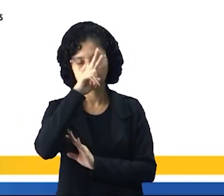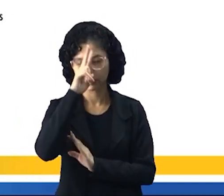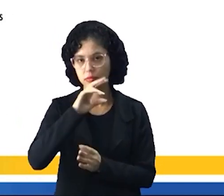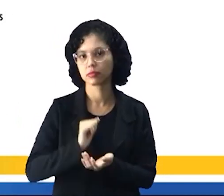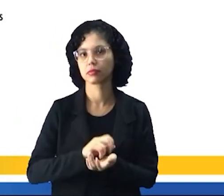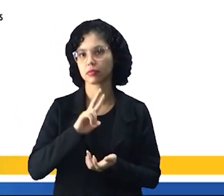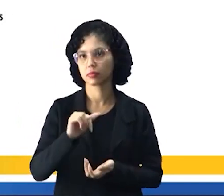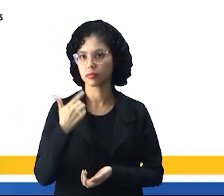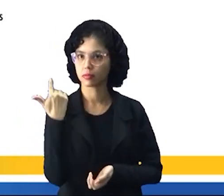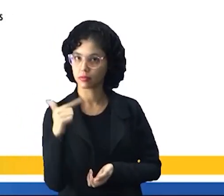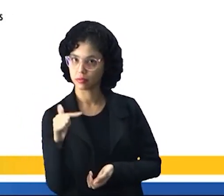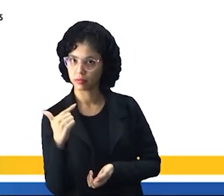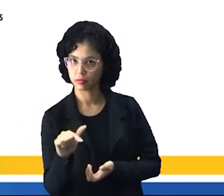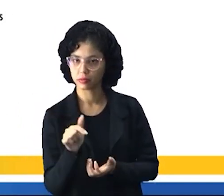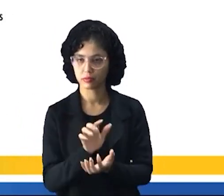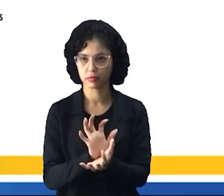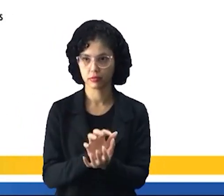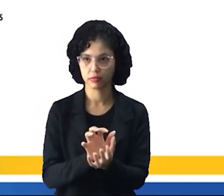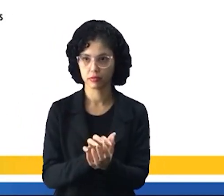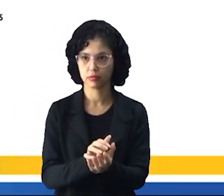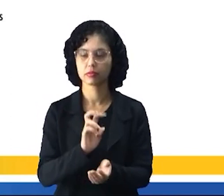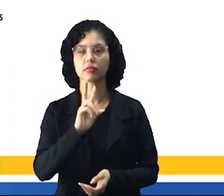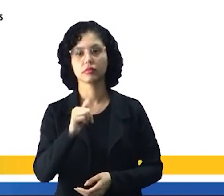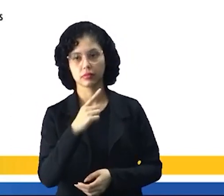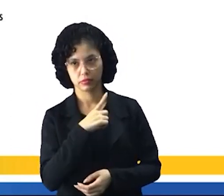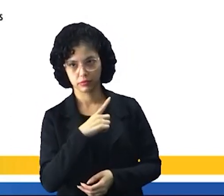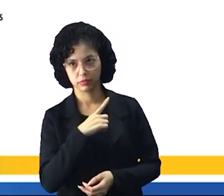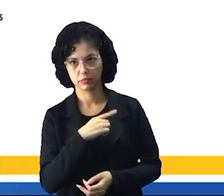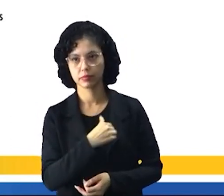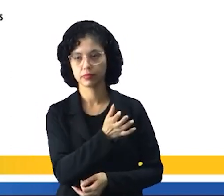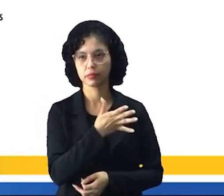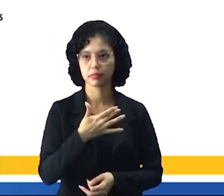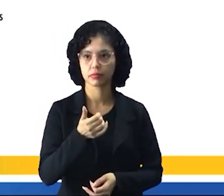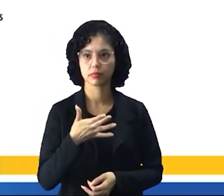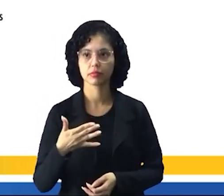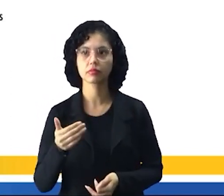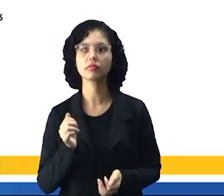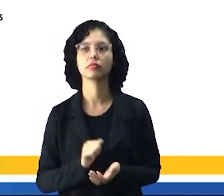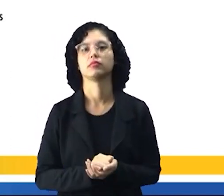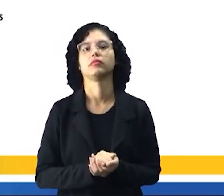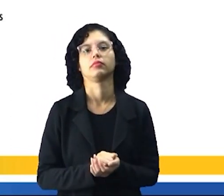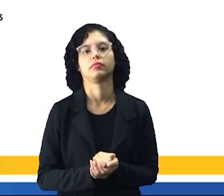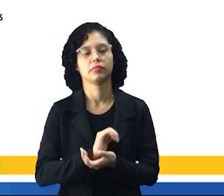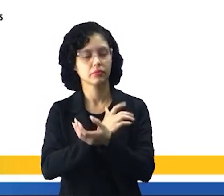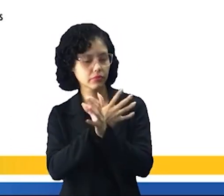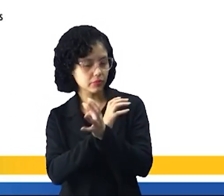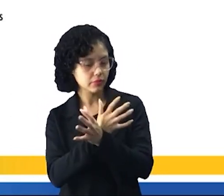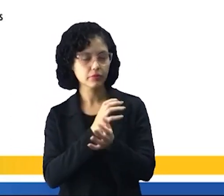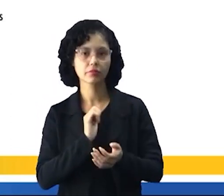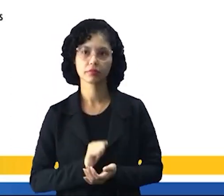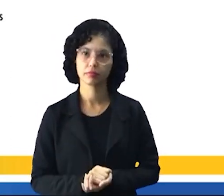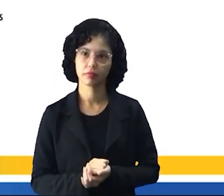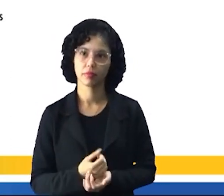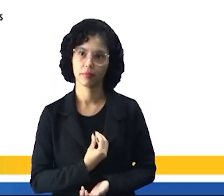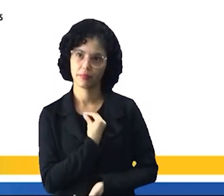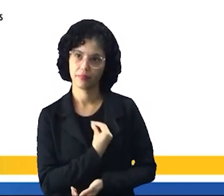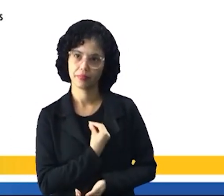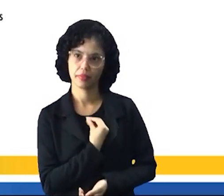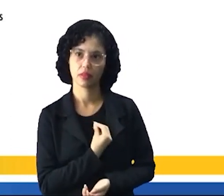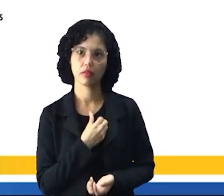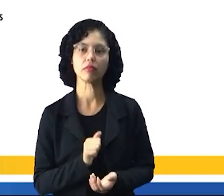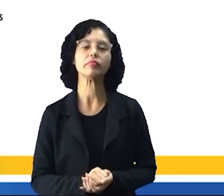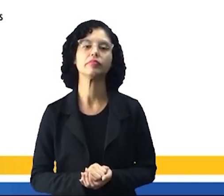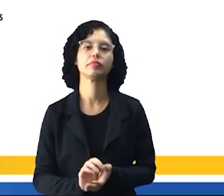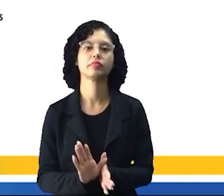gente vai ter os que não têm mandíbula, depois a gente vai ter os peixes cartilaginosos, os peixes ósseos, as presenças de